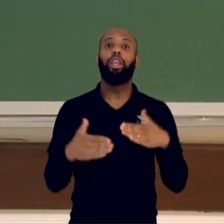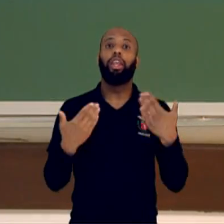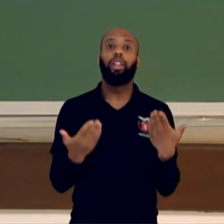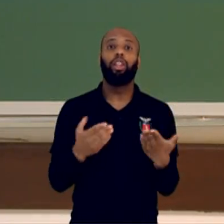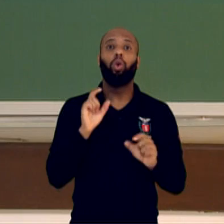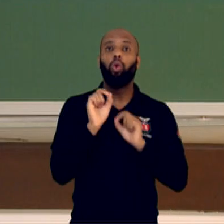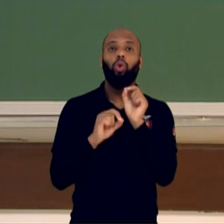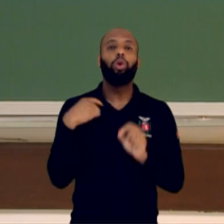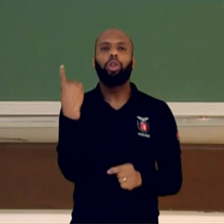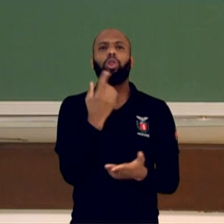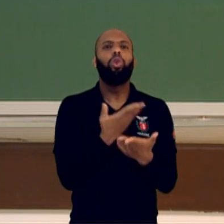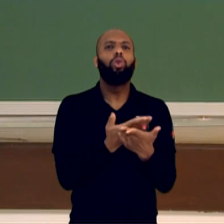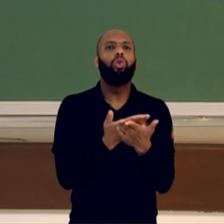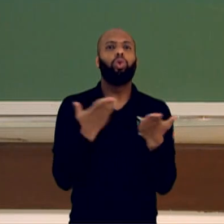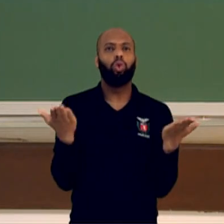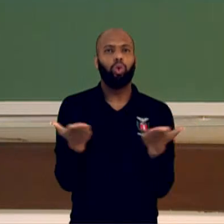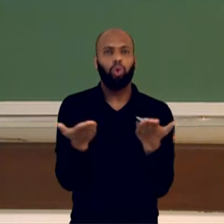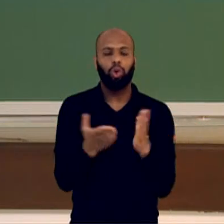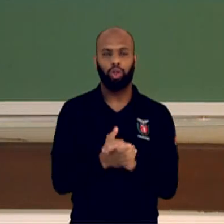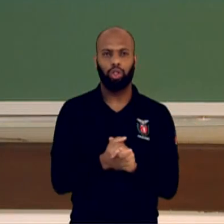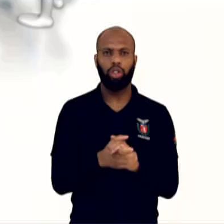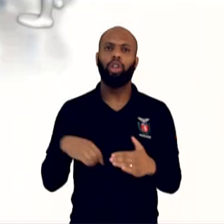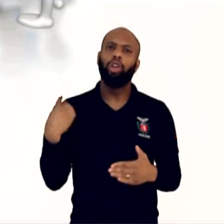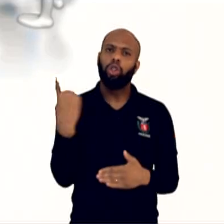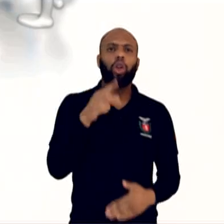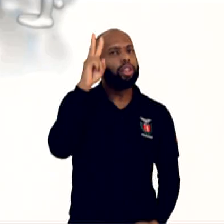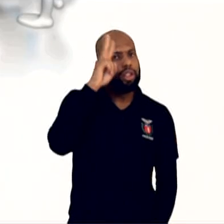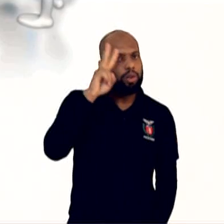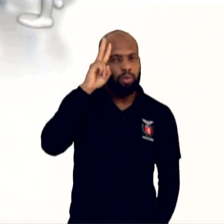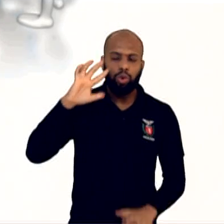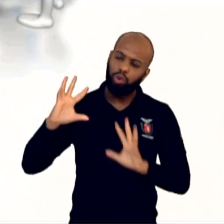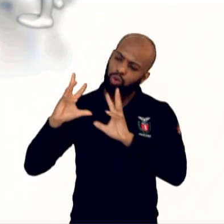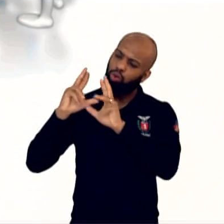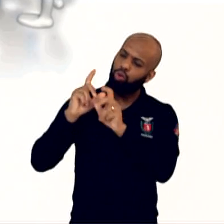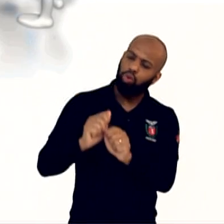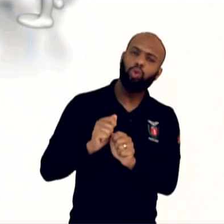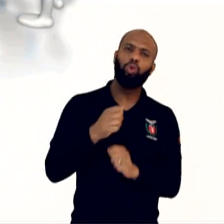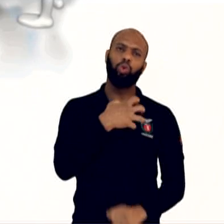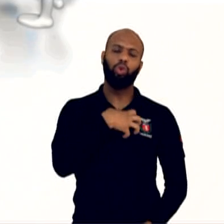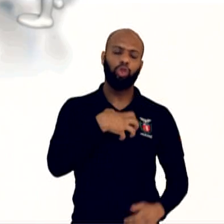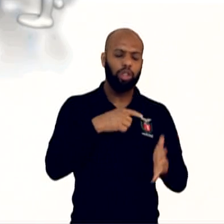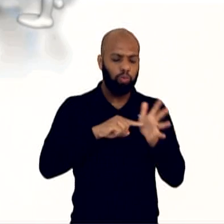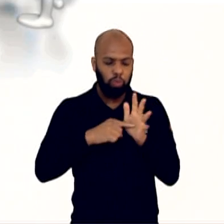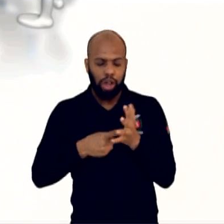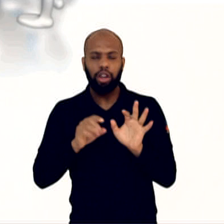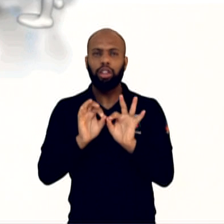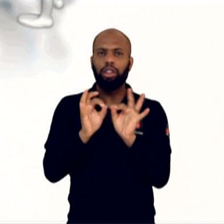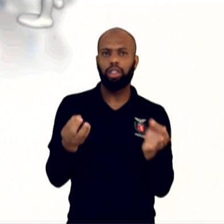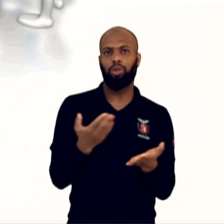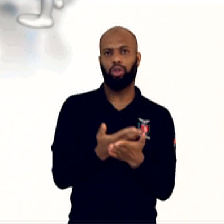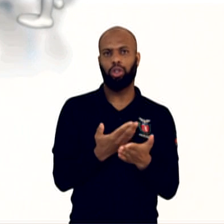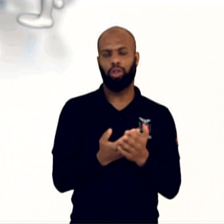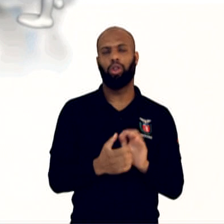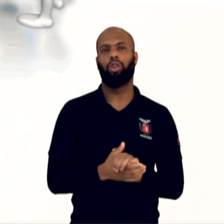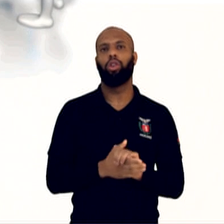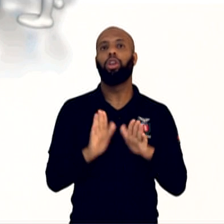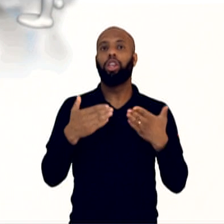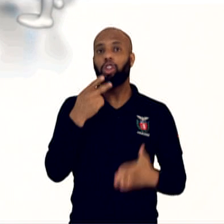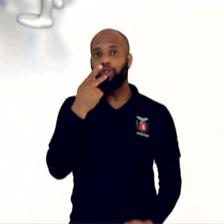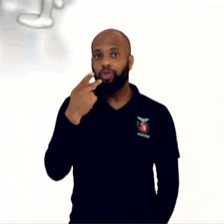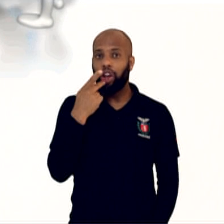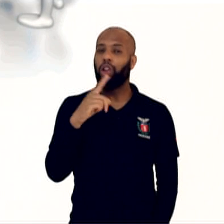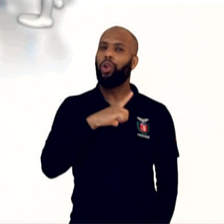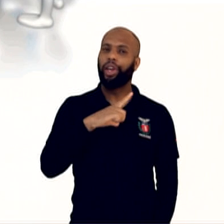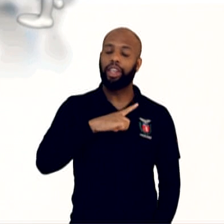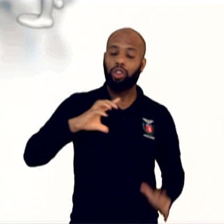Gente, o que a gente viu na aula de hoje? A gente relembrou todas as máquinas simples que a gente estudou desde o começo, né? Então, a gente falou lá